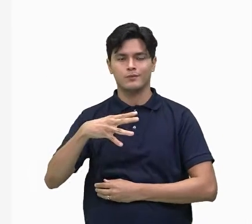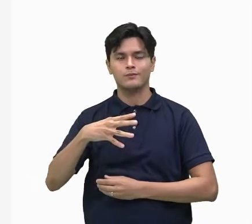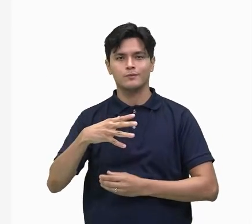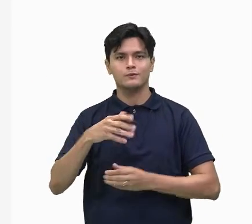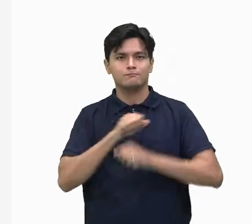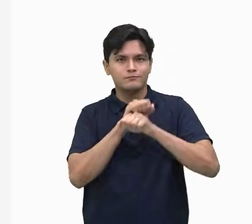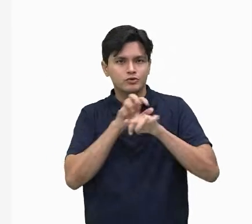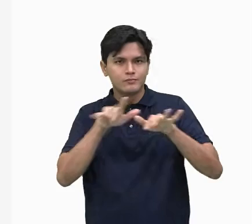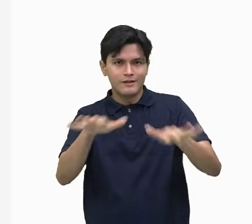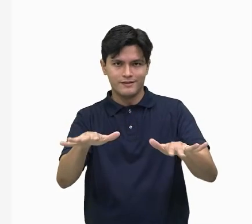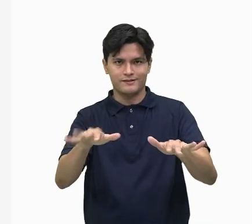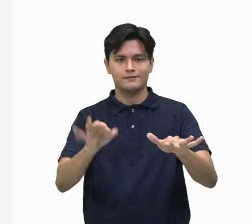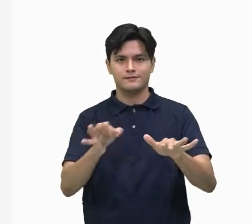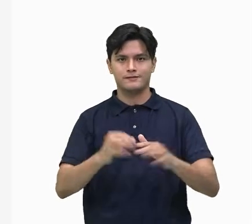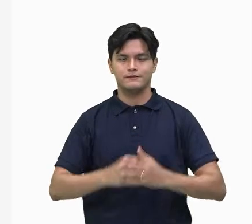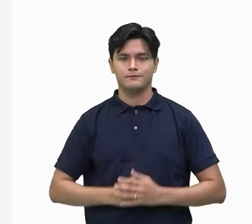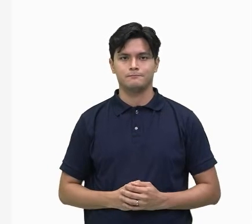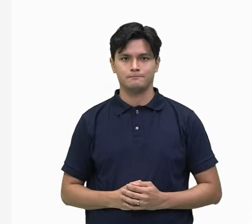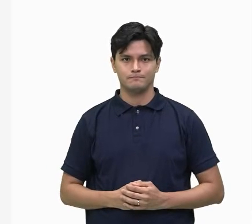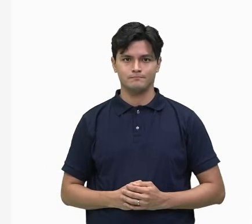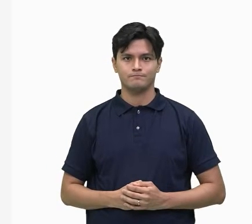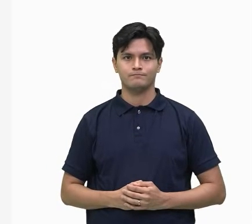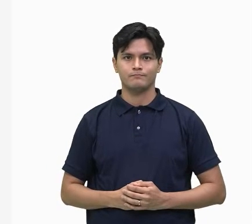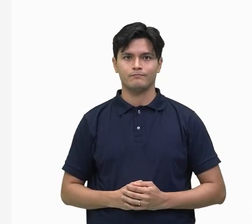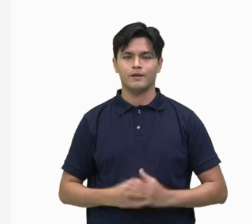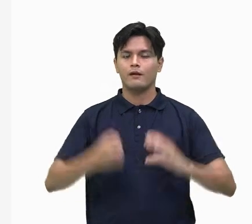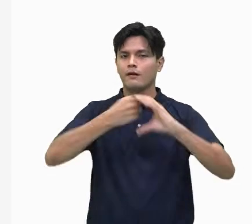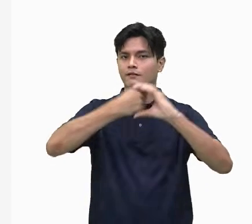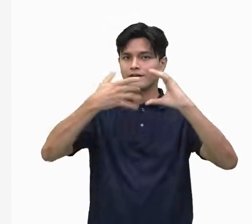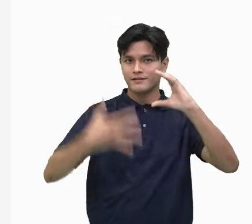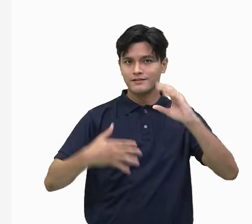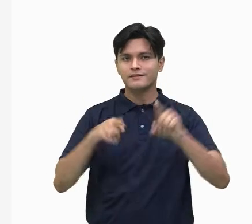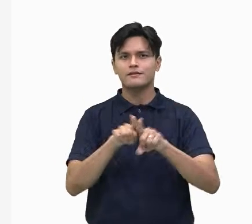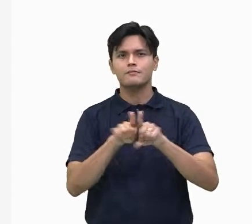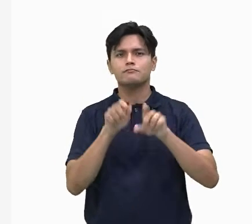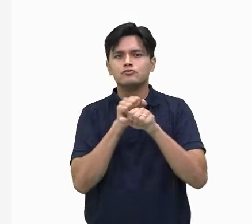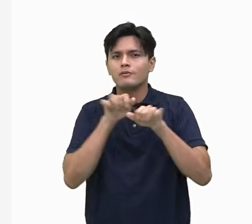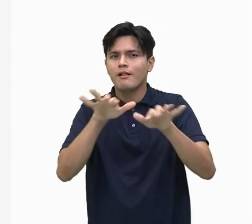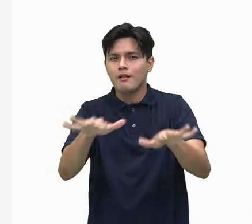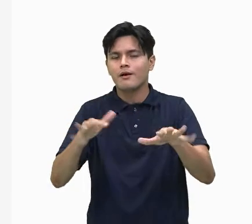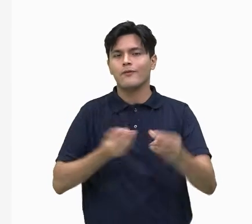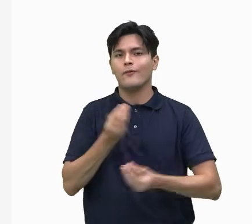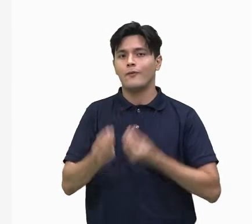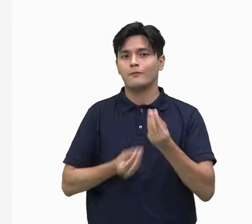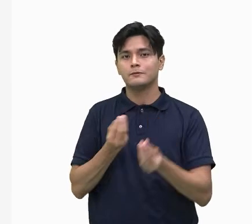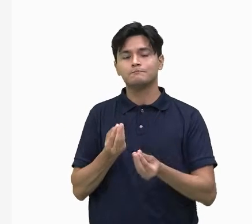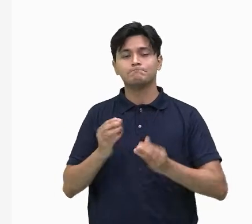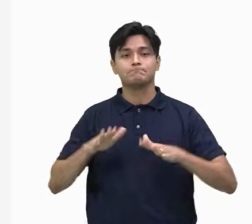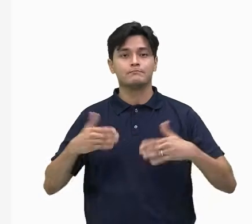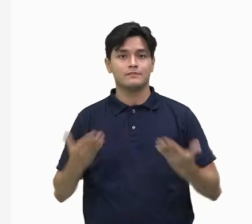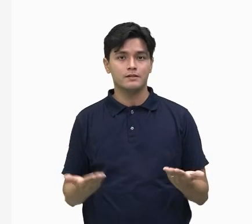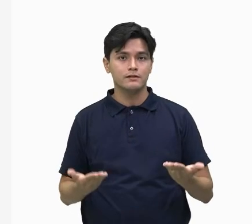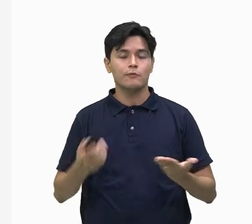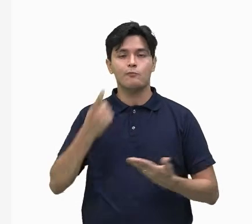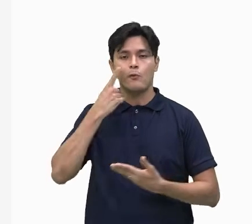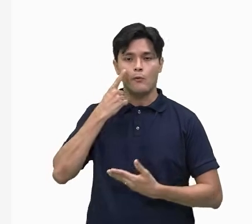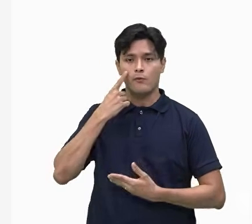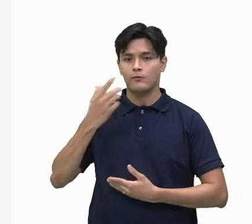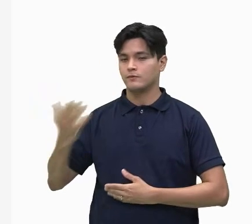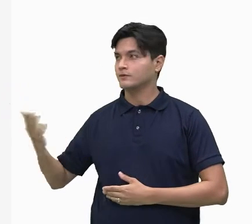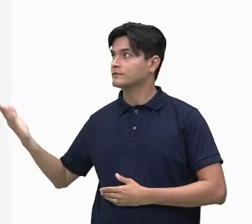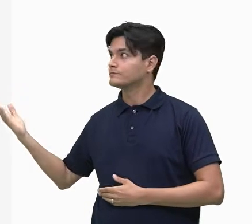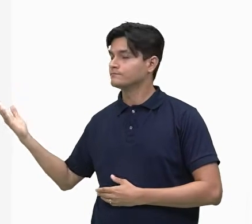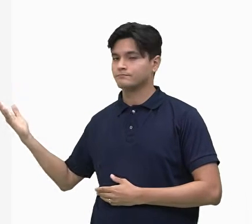Luz, comportamento e princípios, certo? Então, pessoal, olha só.